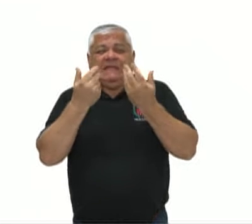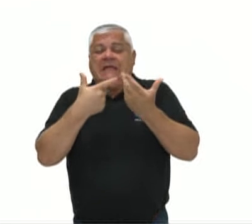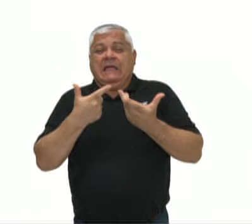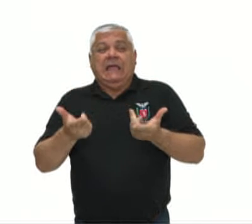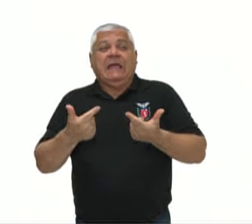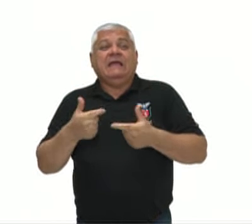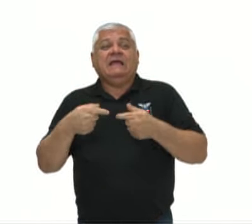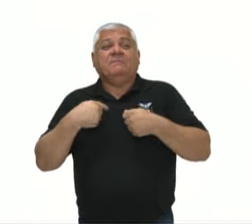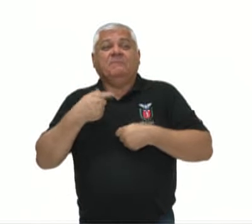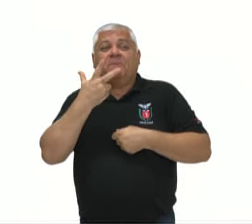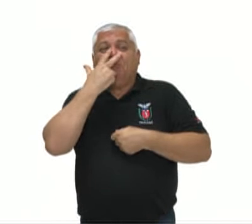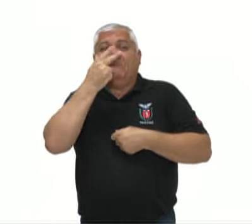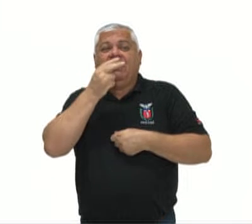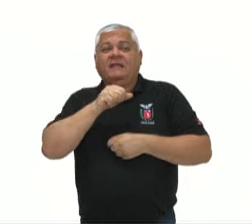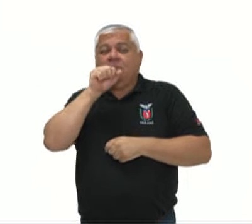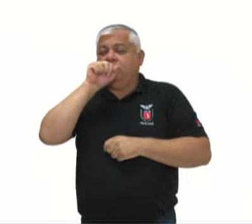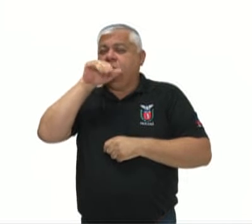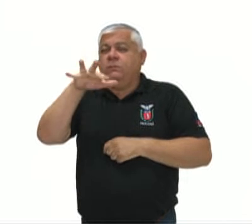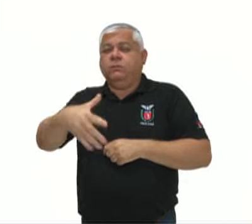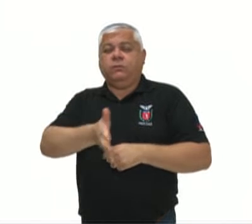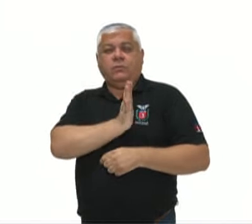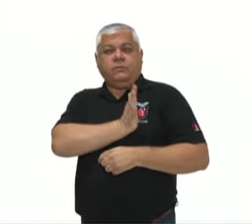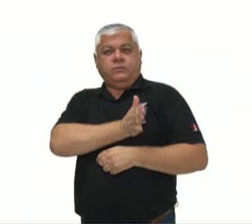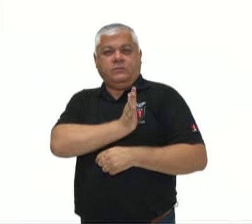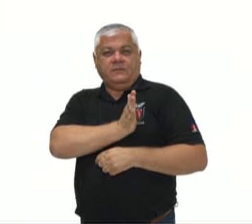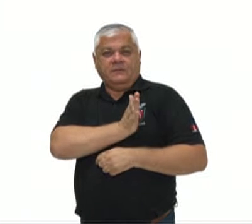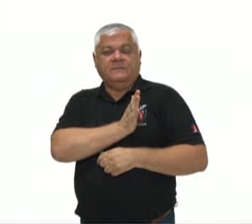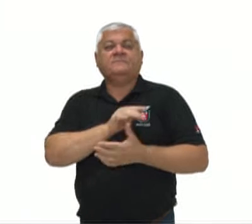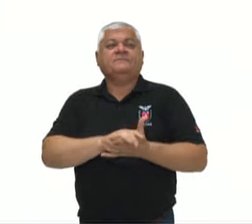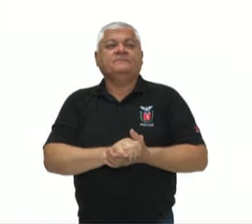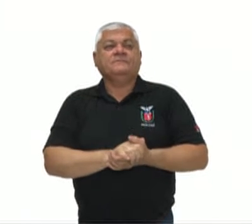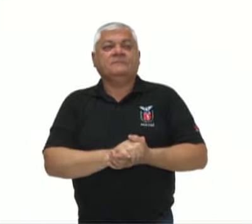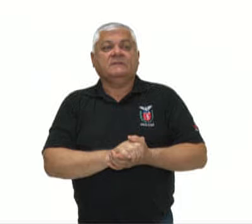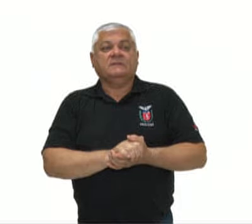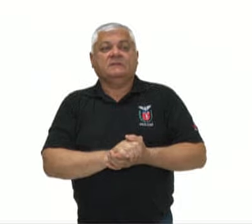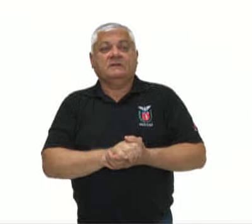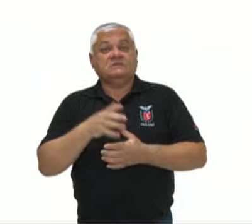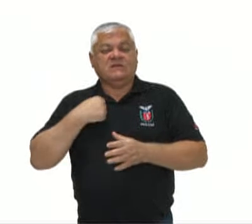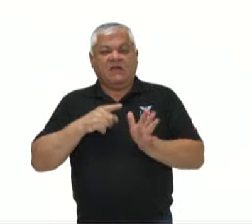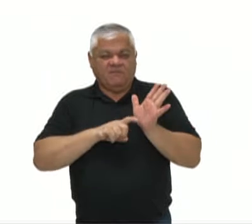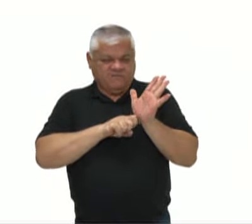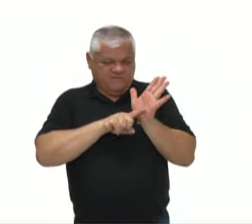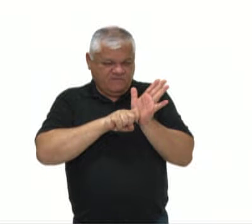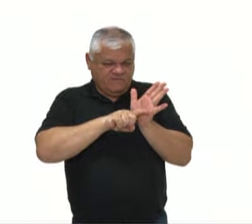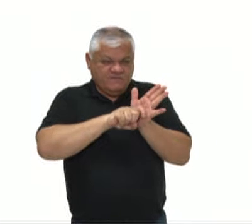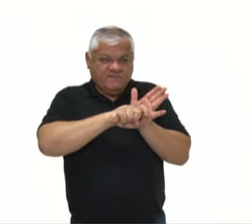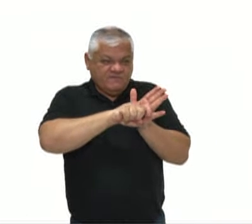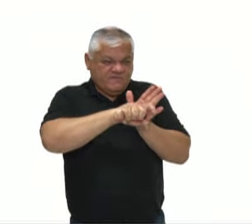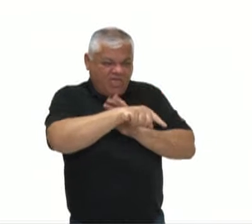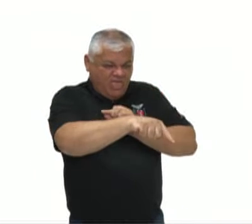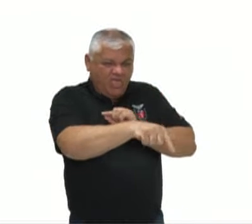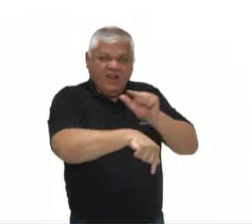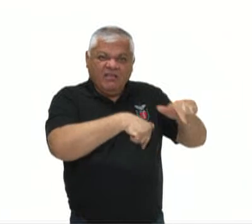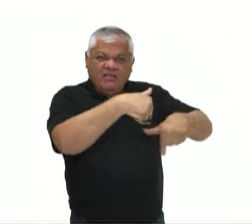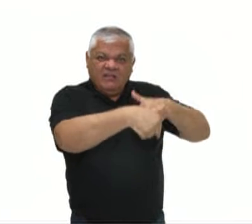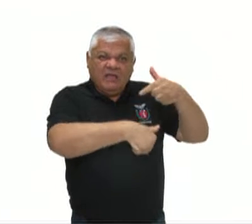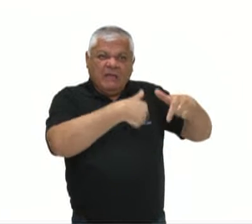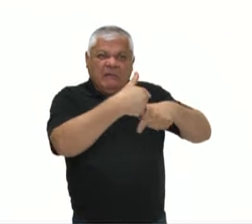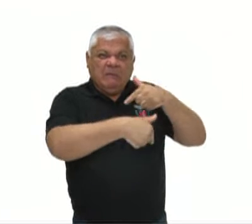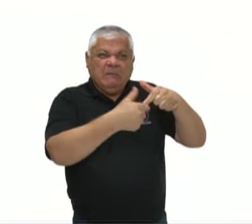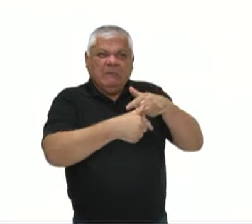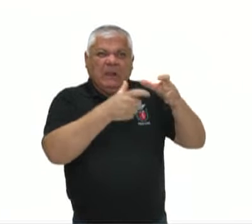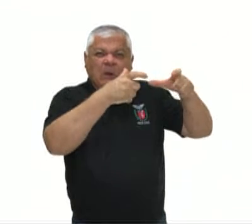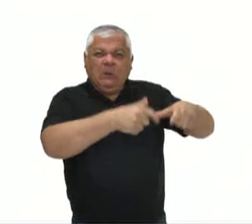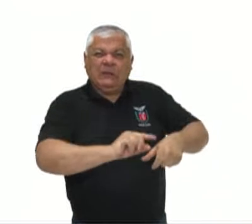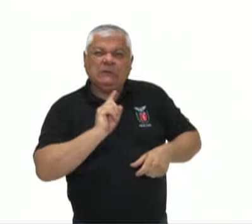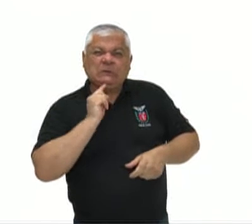ânsia que se escapa da boca de um cardíaco. Já o verme, este operário das ruínas, que